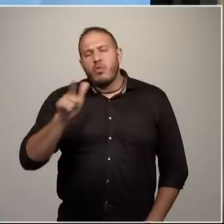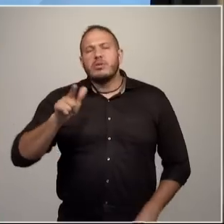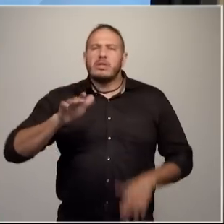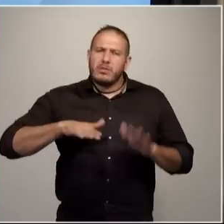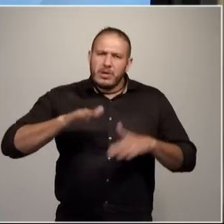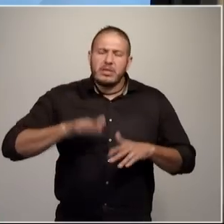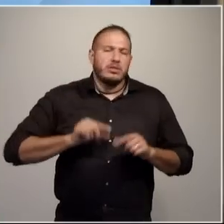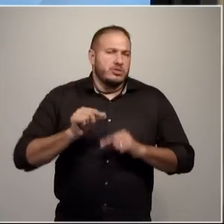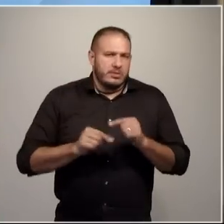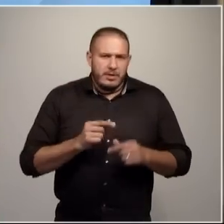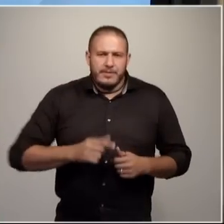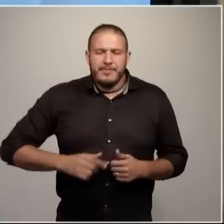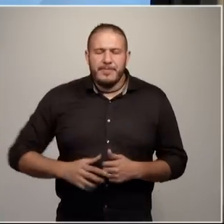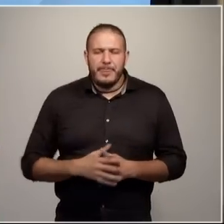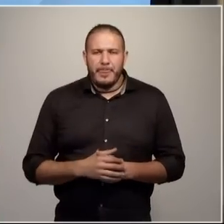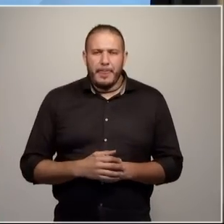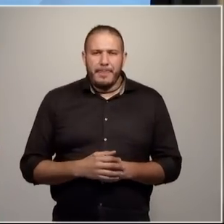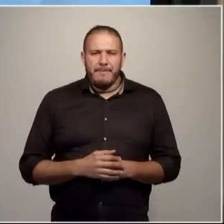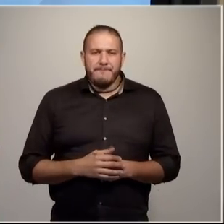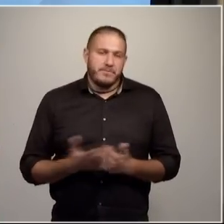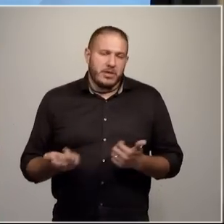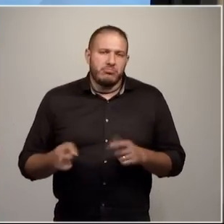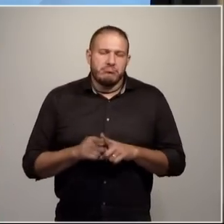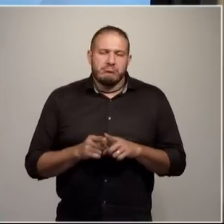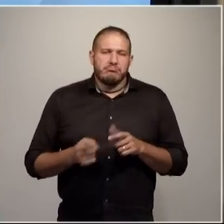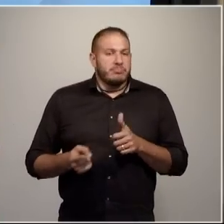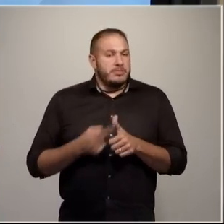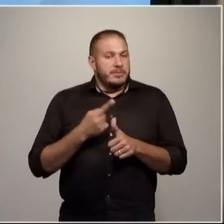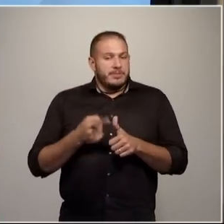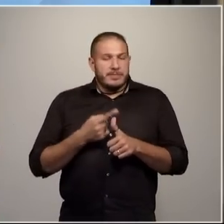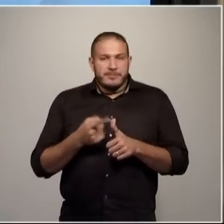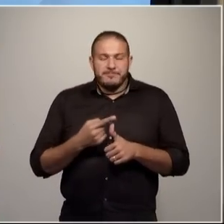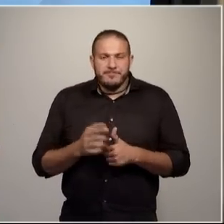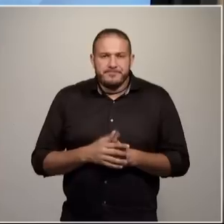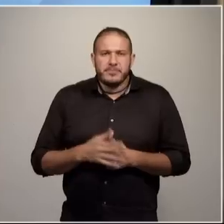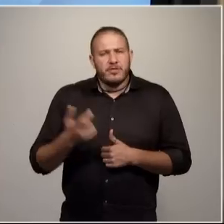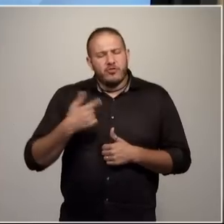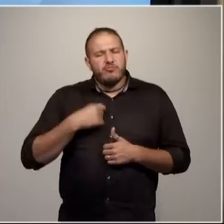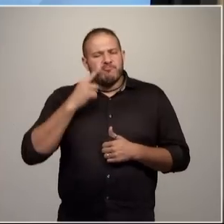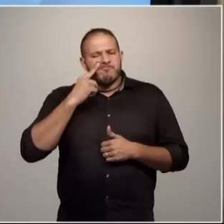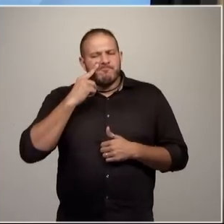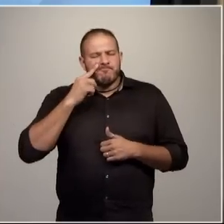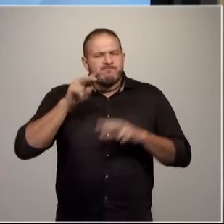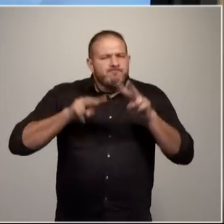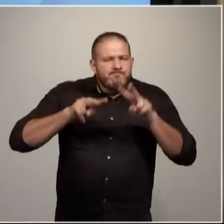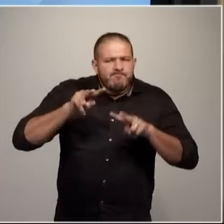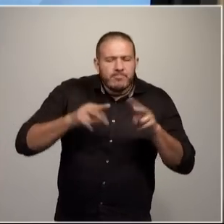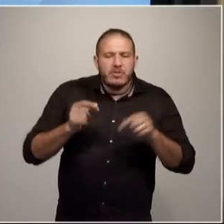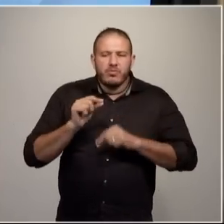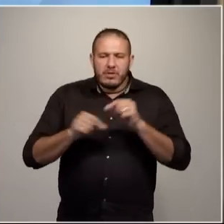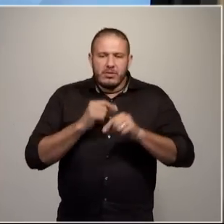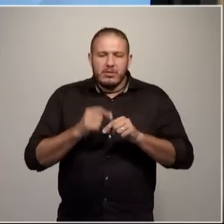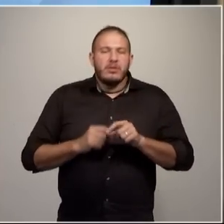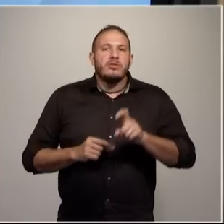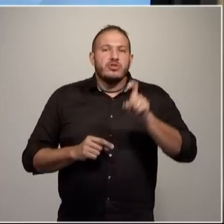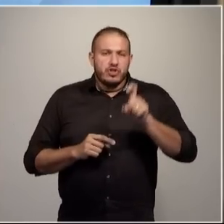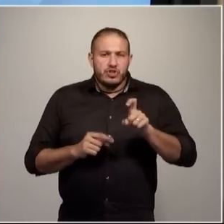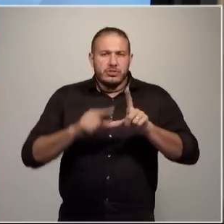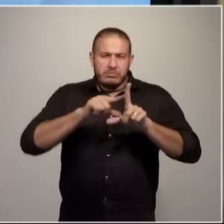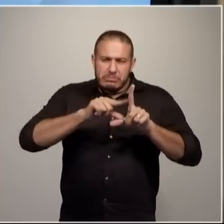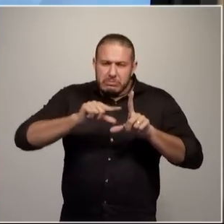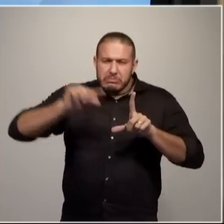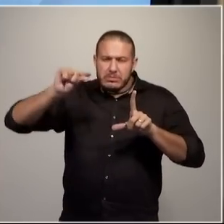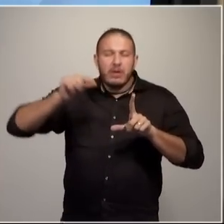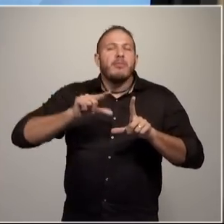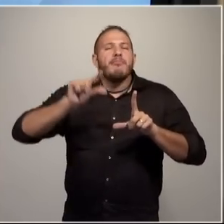primeira. Então a primeira que eu vou analisar, x extremos fixos, é o